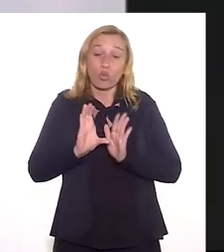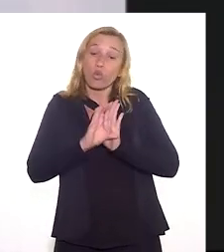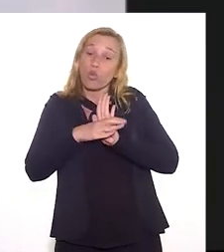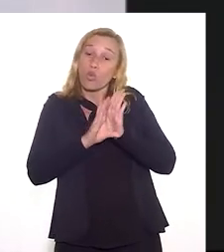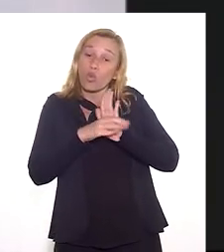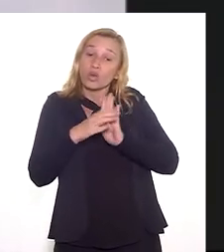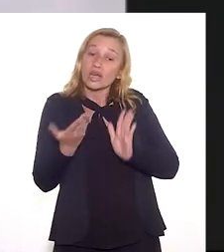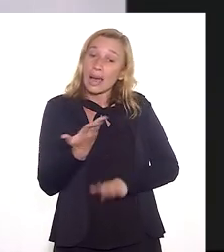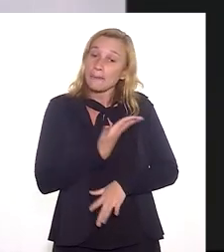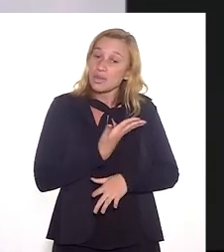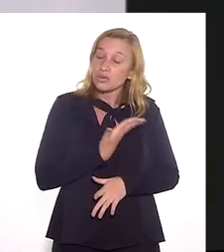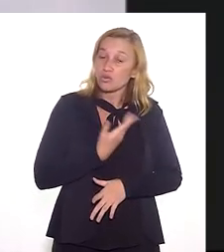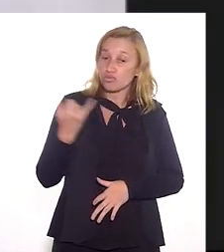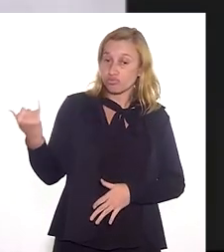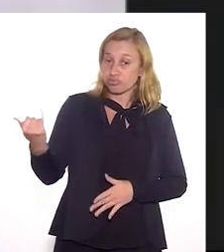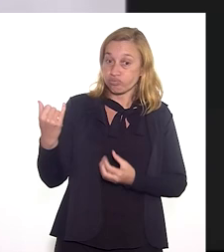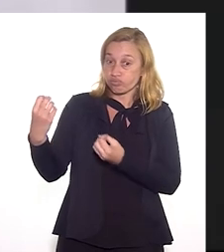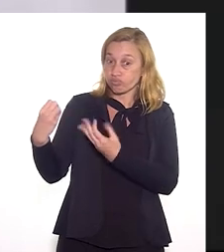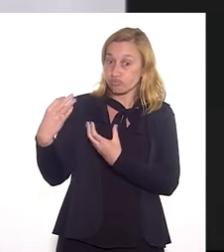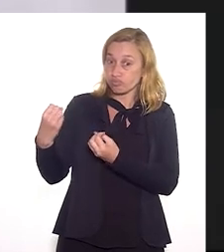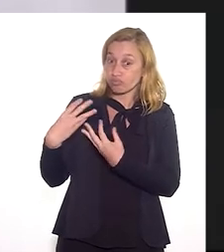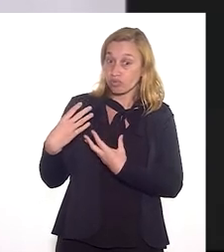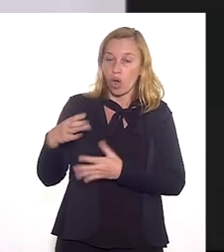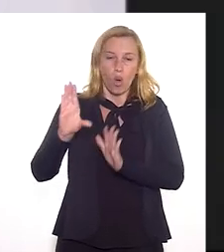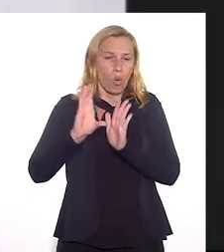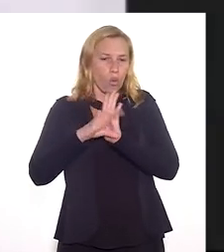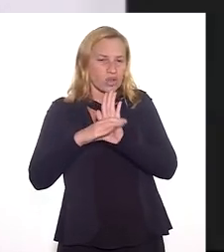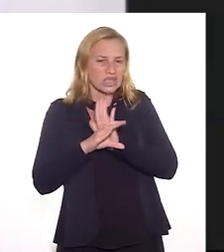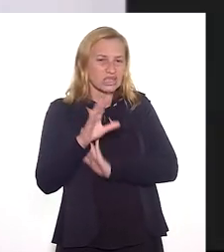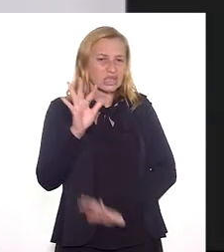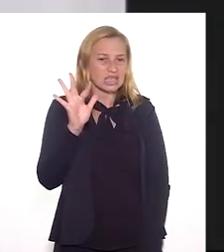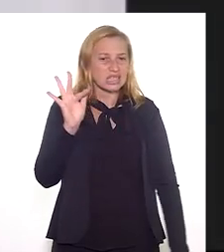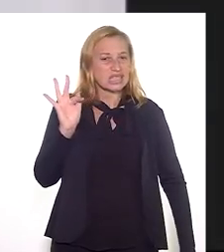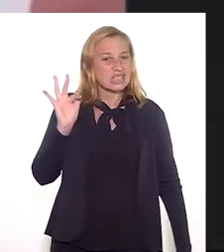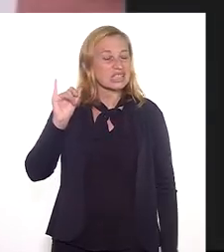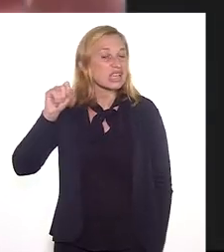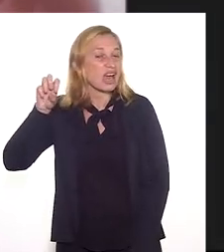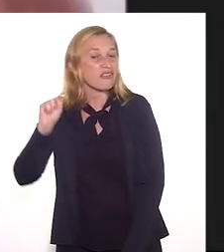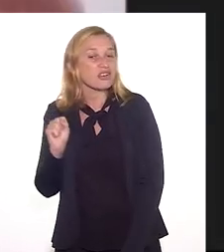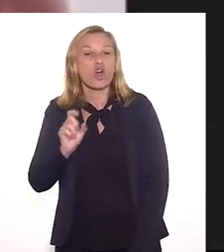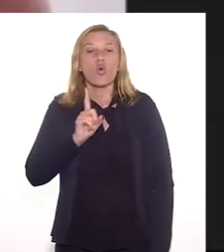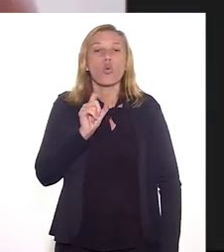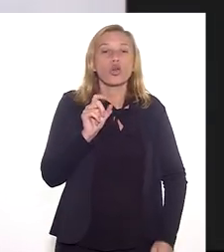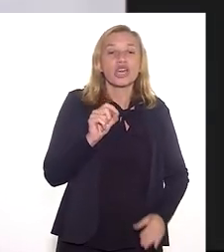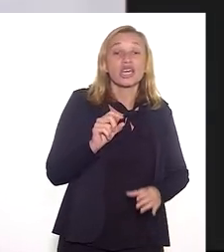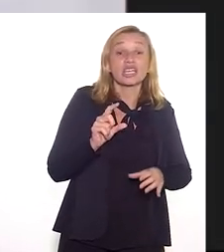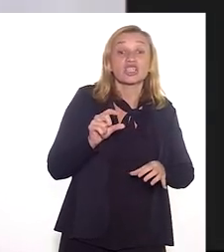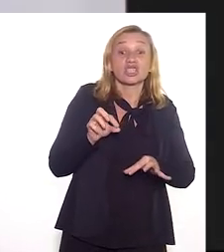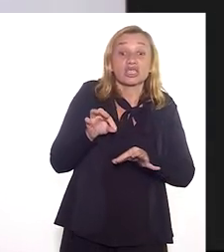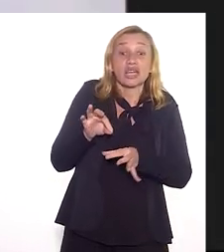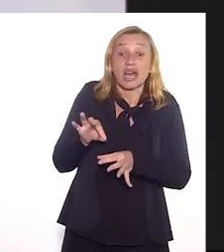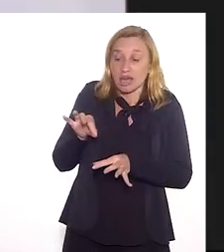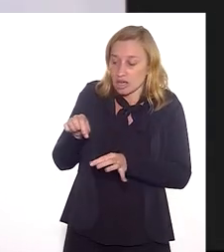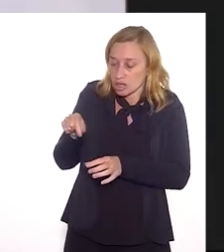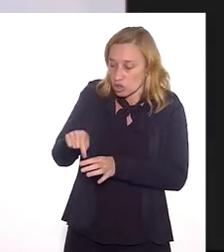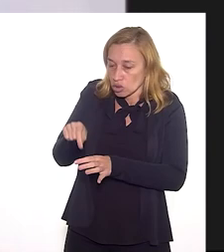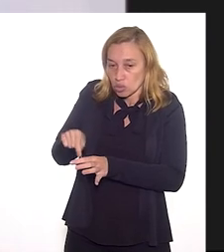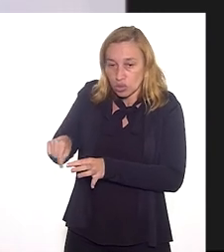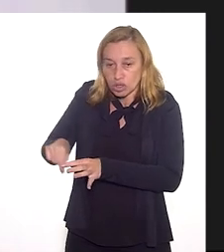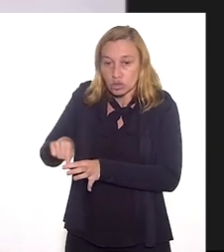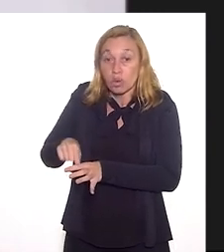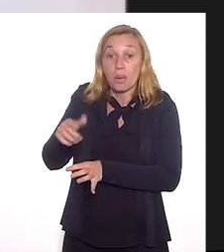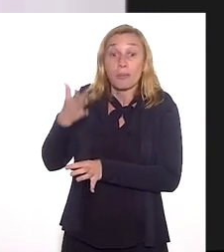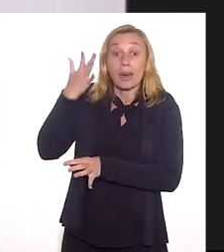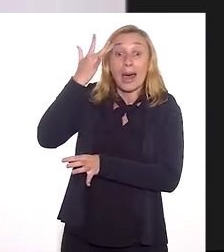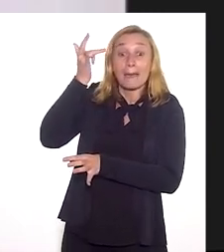se a gente pensar um pouco num conceito que um amigo meu me ensinou, pensa num conceito de safra, né? Então, o que que a gente está